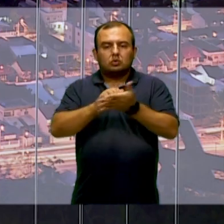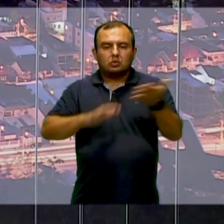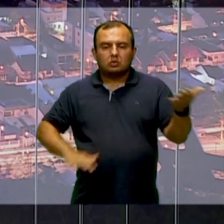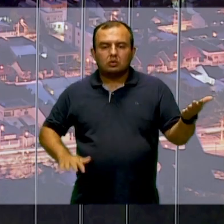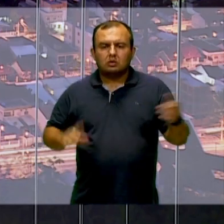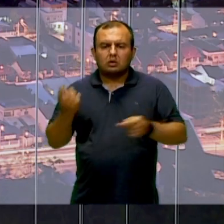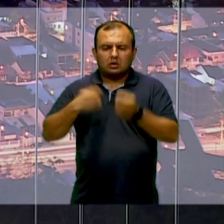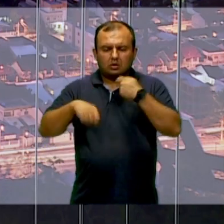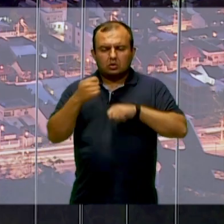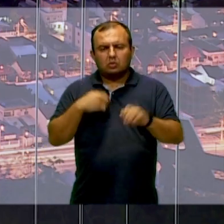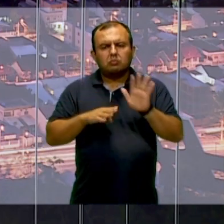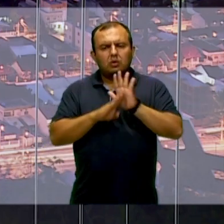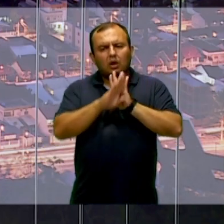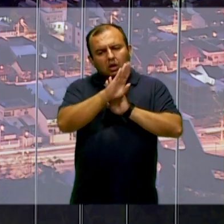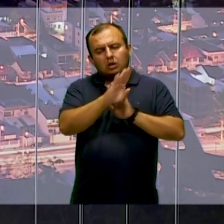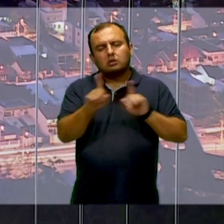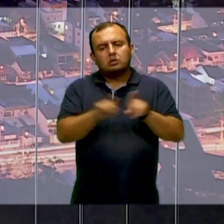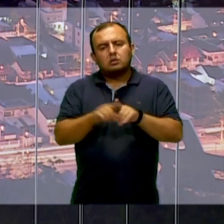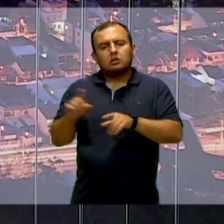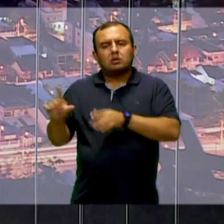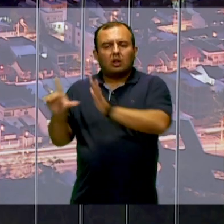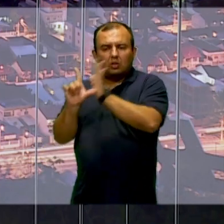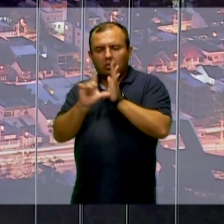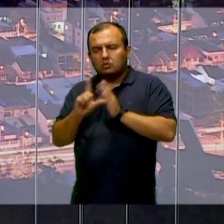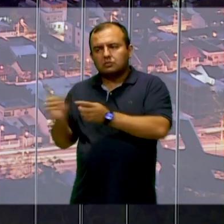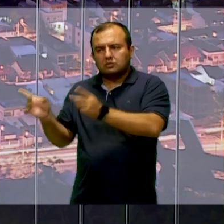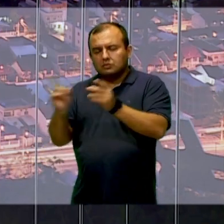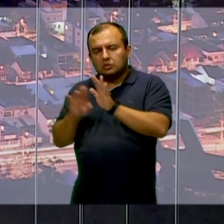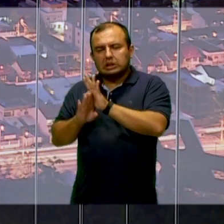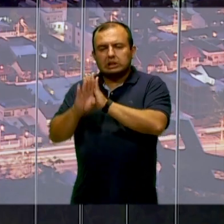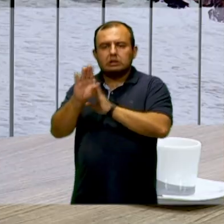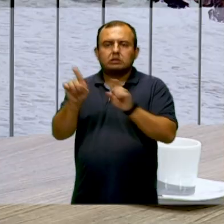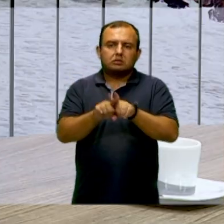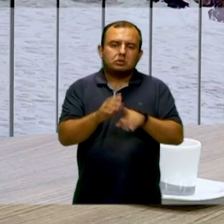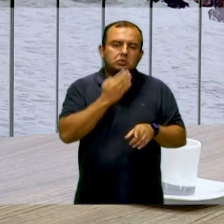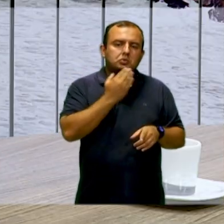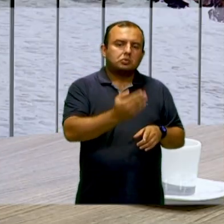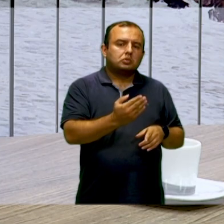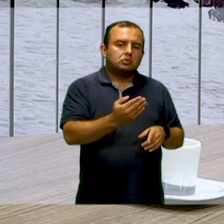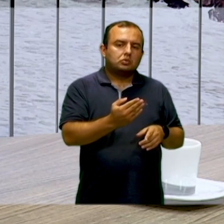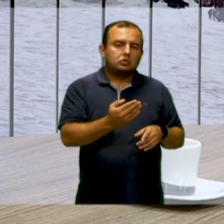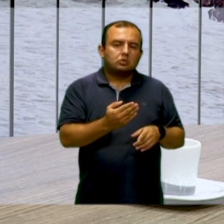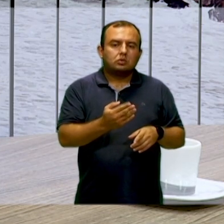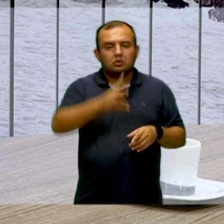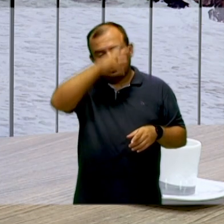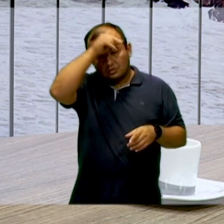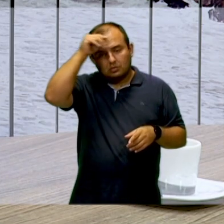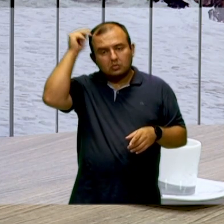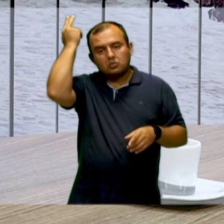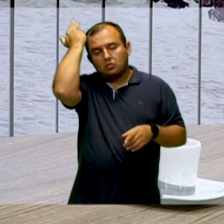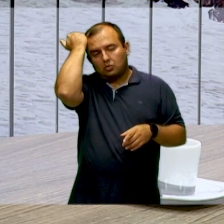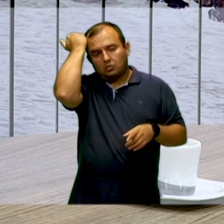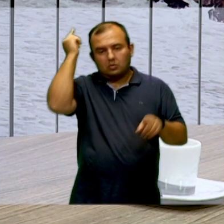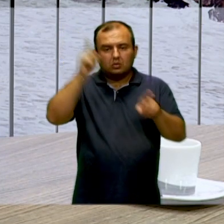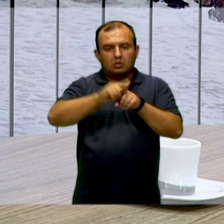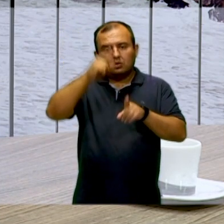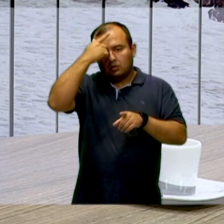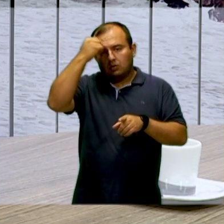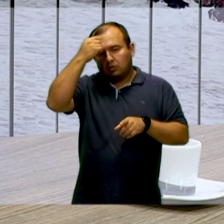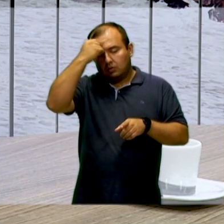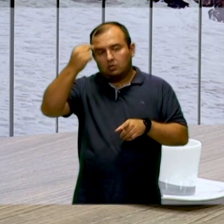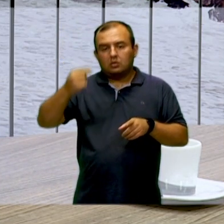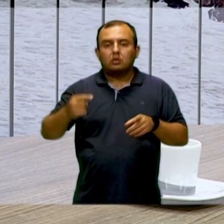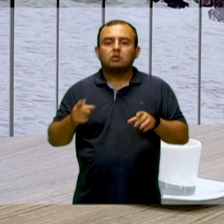economia cresce, o comércio cresce, tudo cresce junto, né? Eu pedi para o prefeito Robson e o Rubens que o